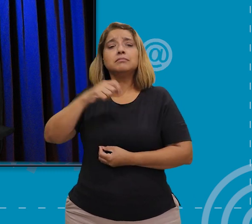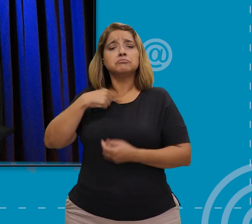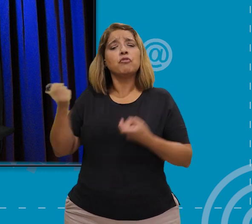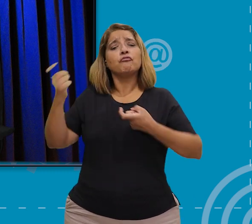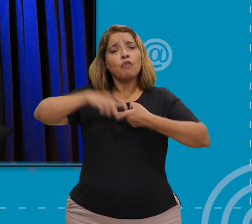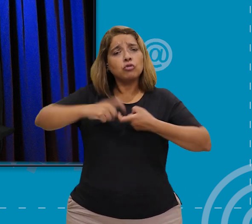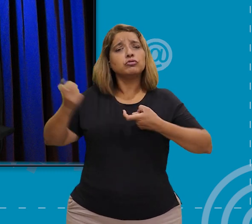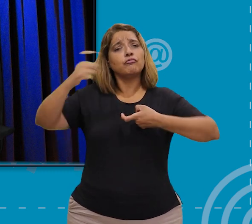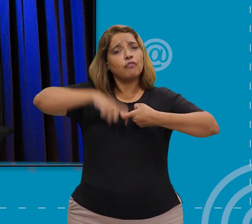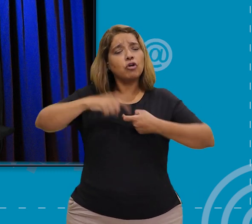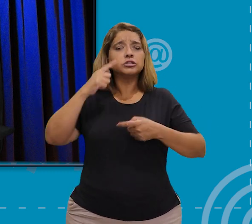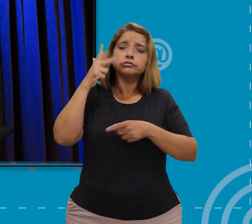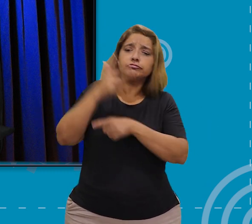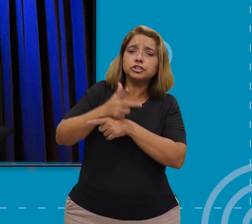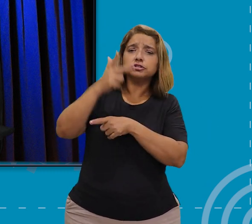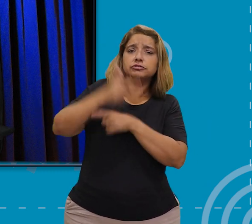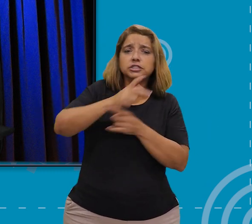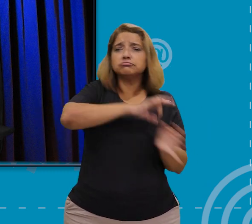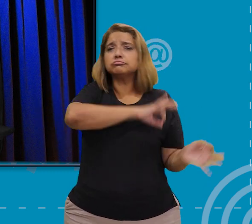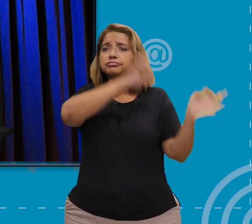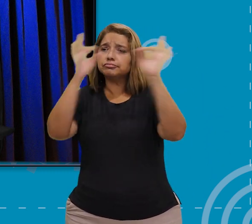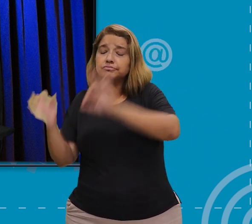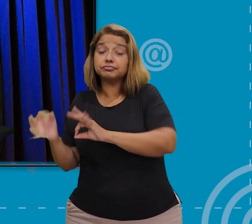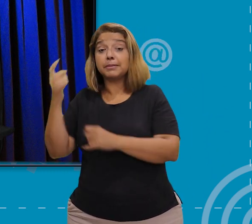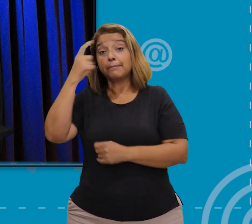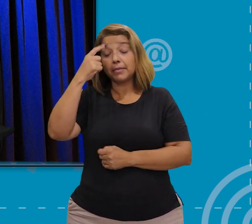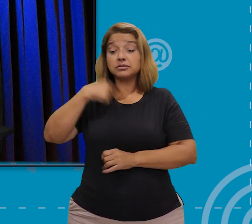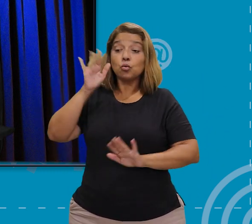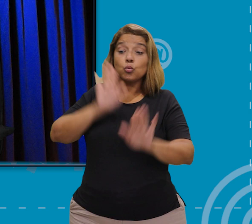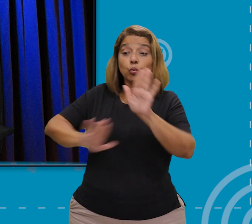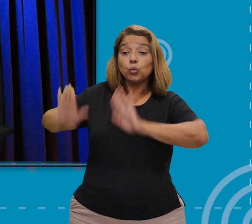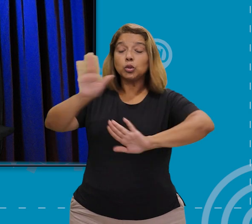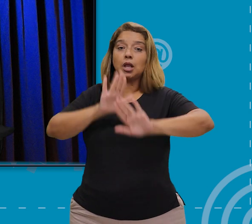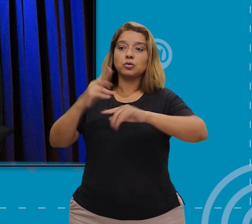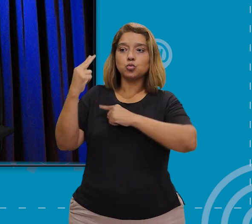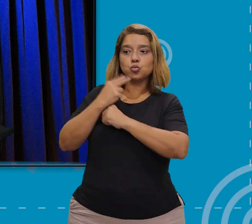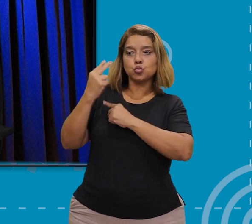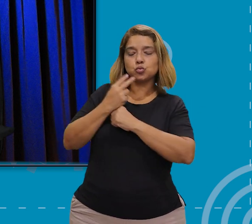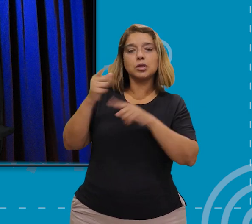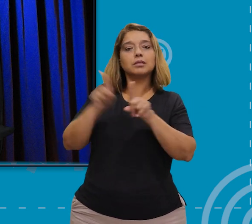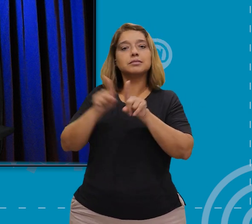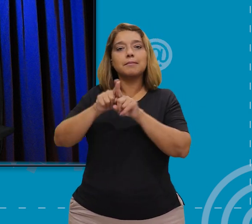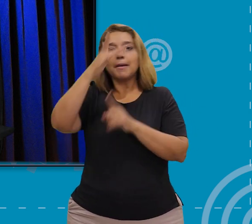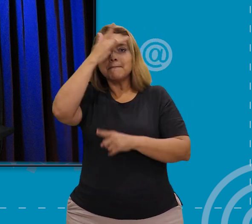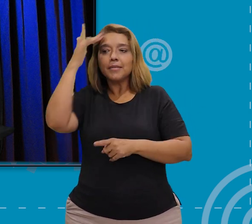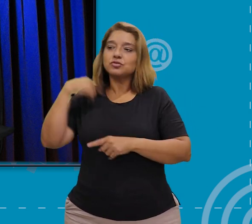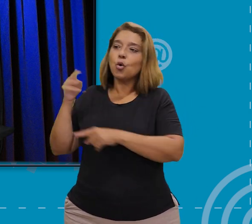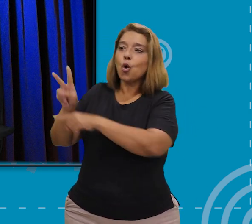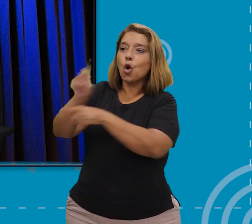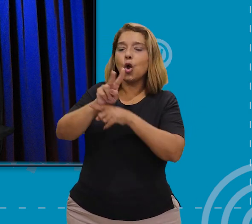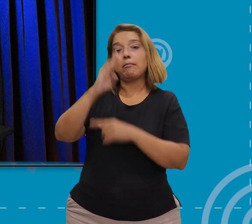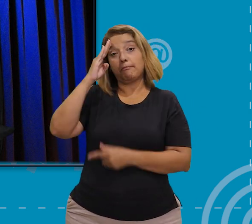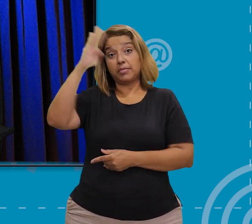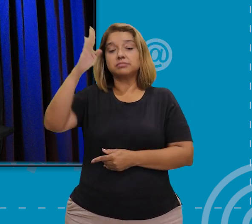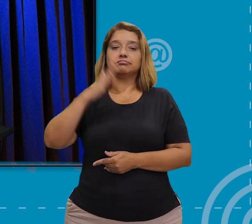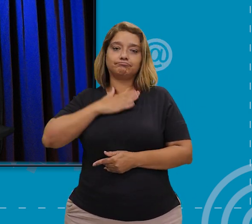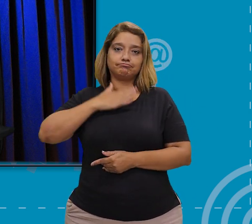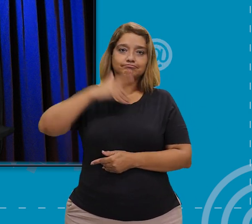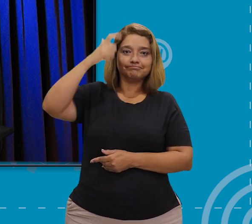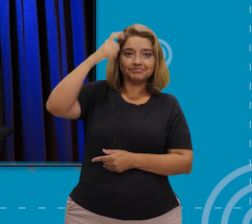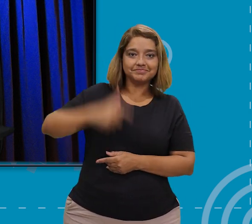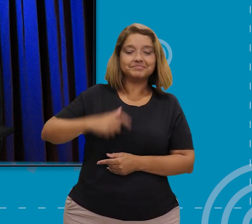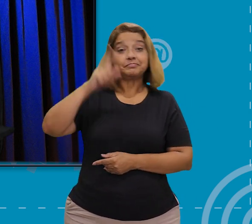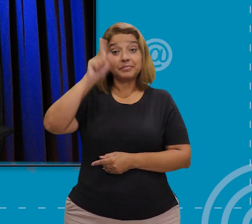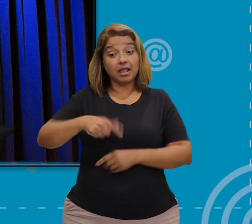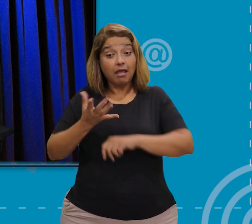vezes nesse vídeo para assistir, porque a gente precisa ser mais cuidadosos conosco, né? E com o outro também, mas principalmente